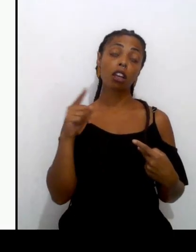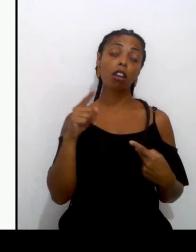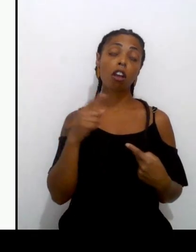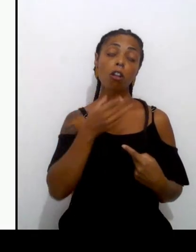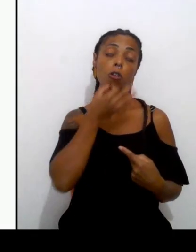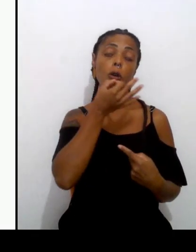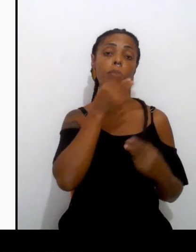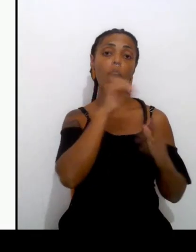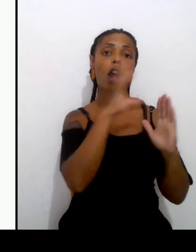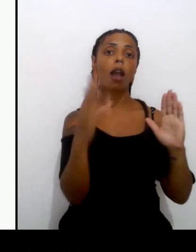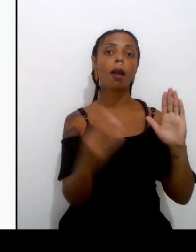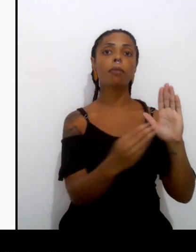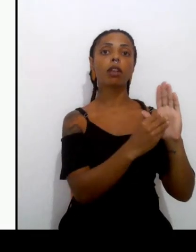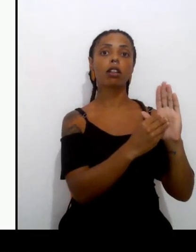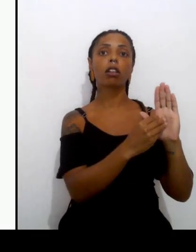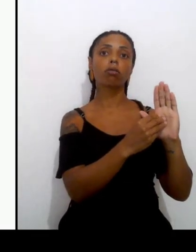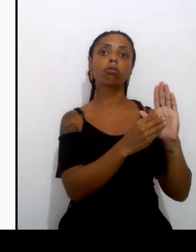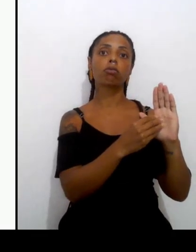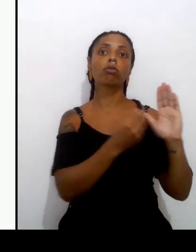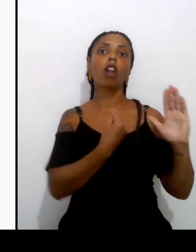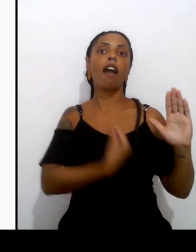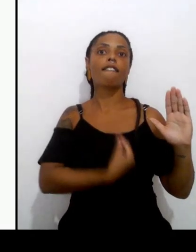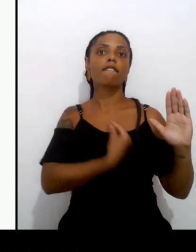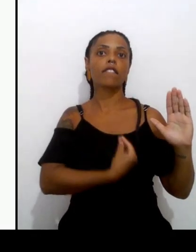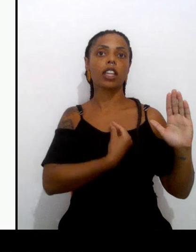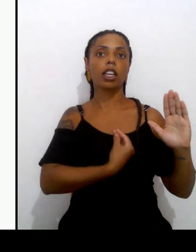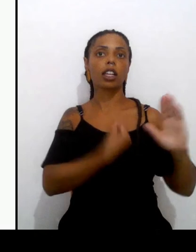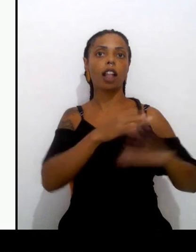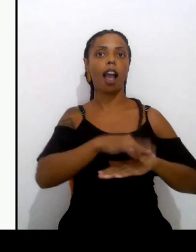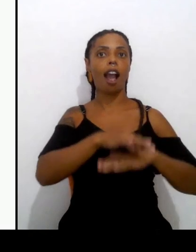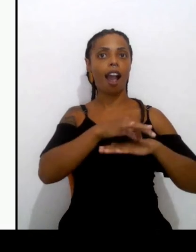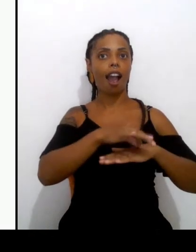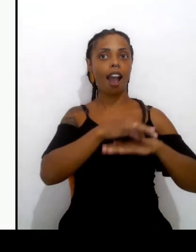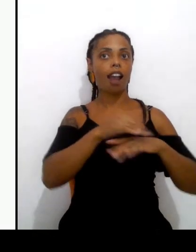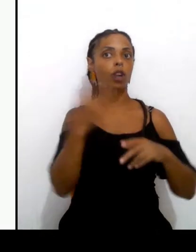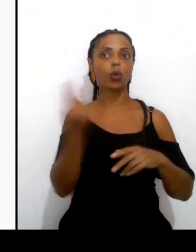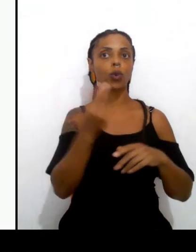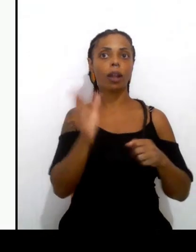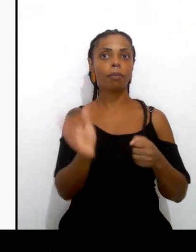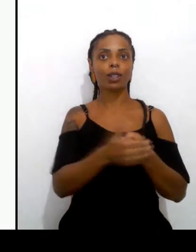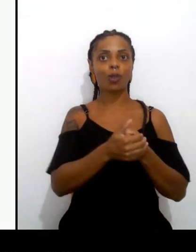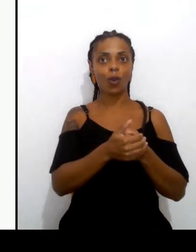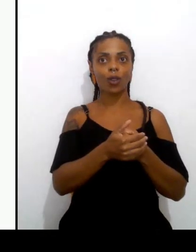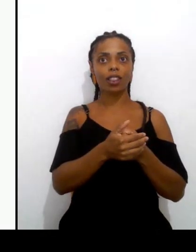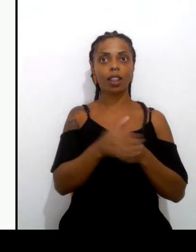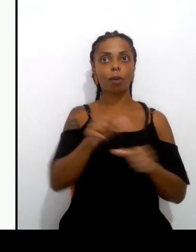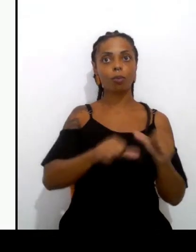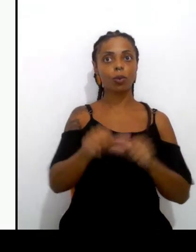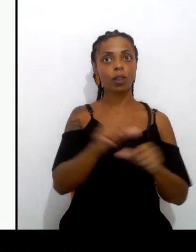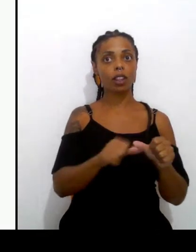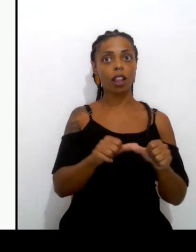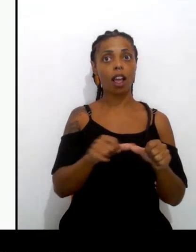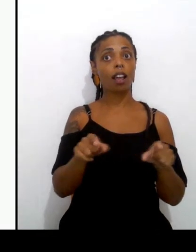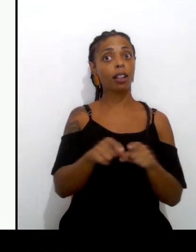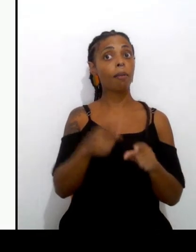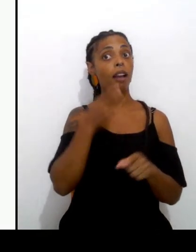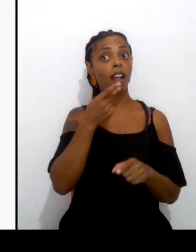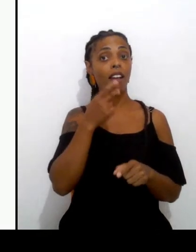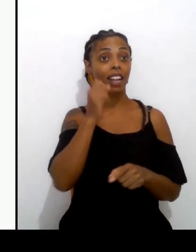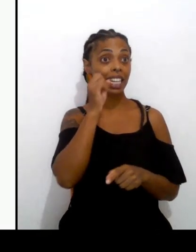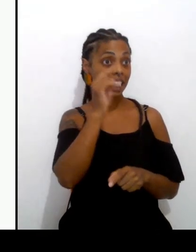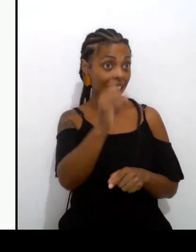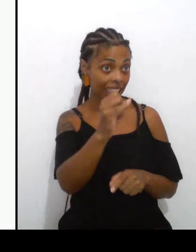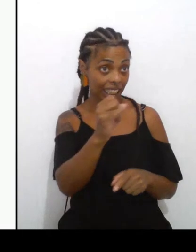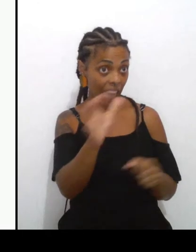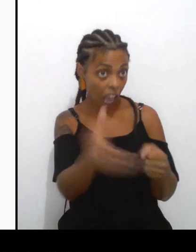algo que não pode ser preservado ou contido e ameaça fazer maldição em qualquer tentativa de fazê-lo se